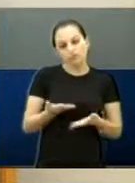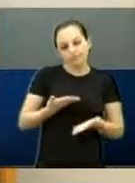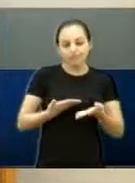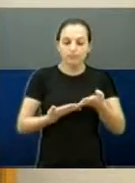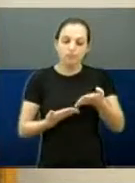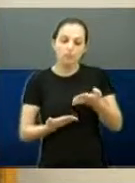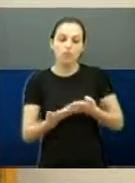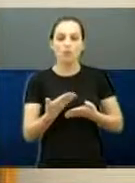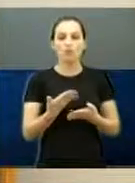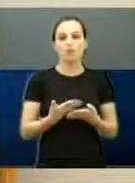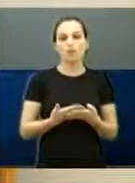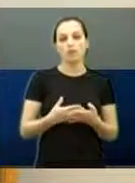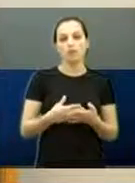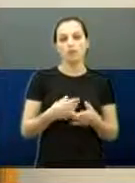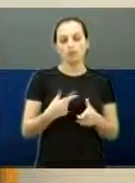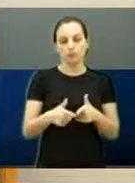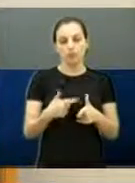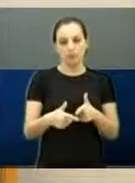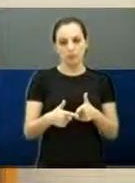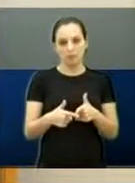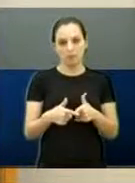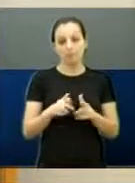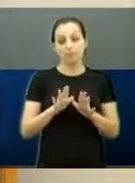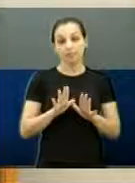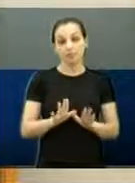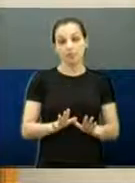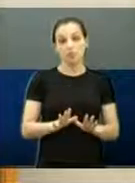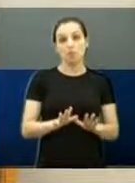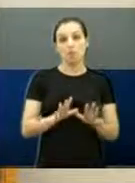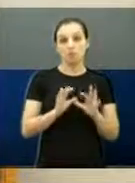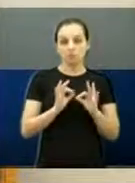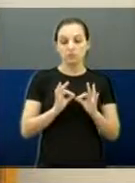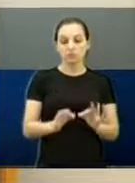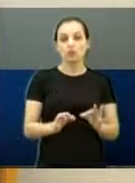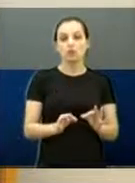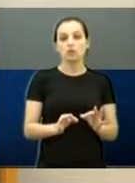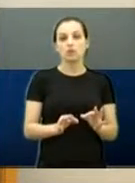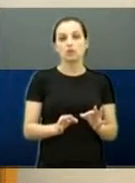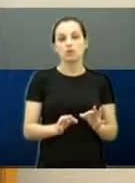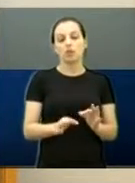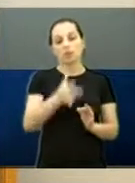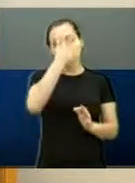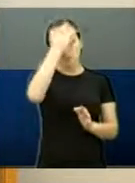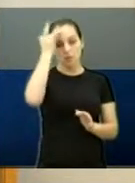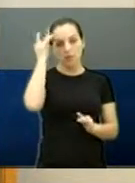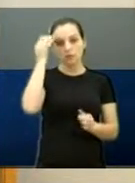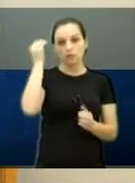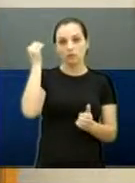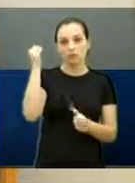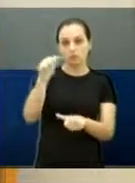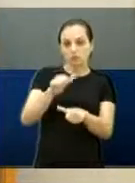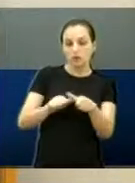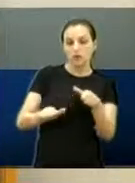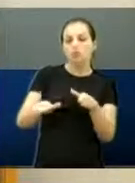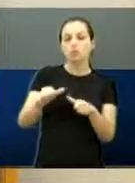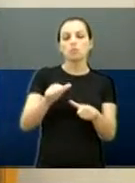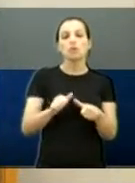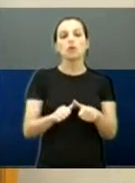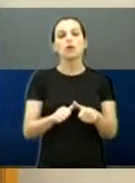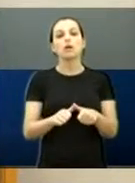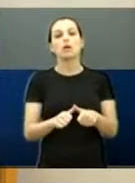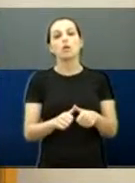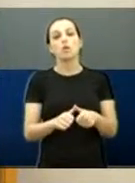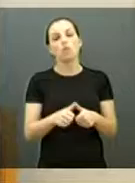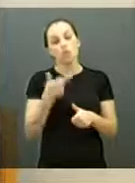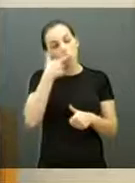situação. Mas tenho certeza que você e o William, ou alguém que vier substituir, será capaz de apurar e a gente